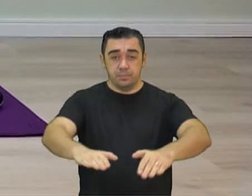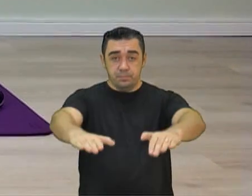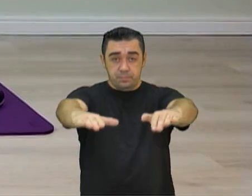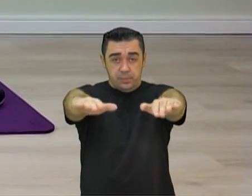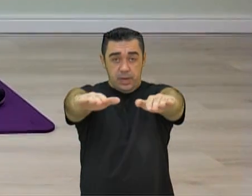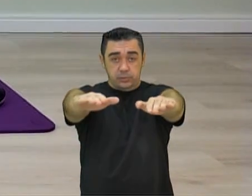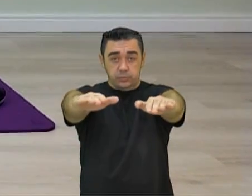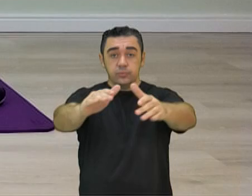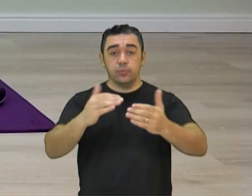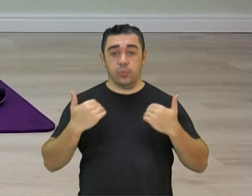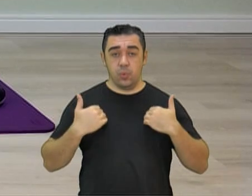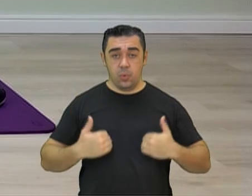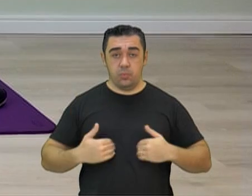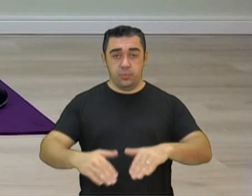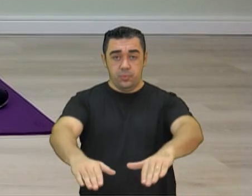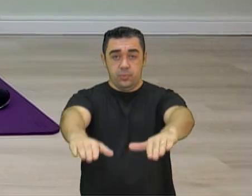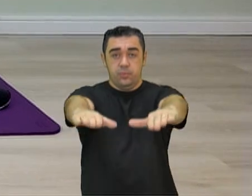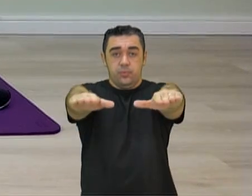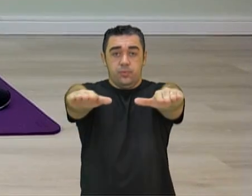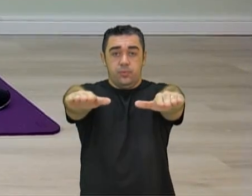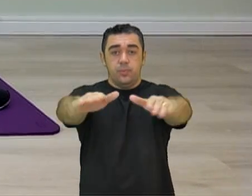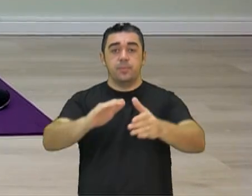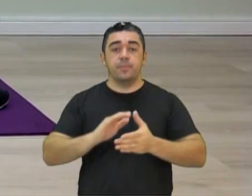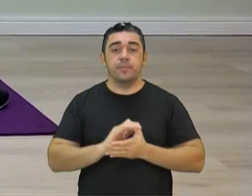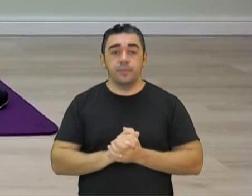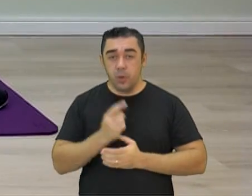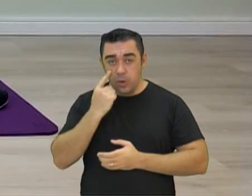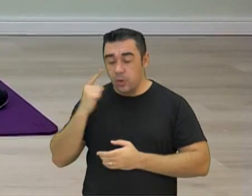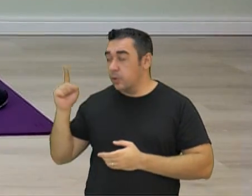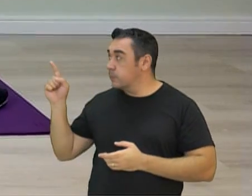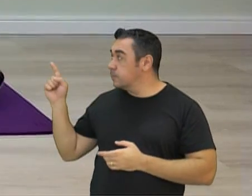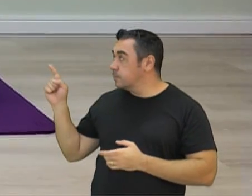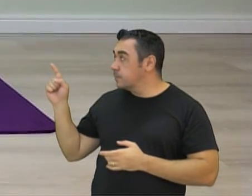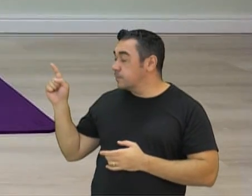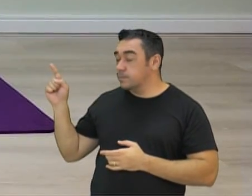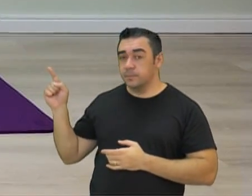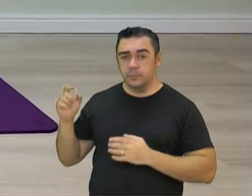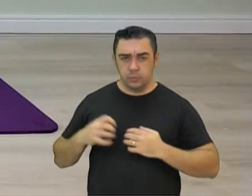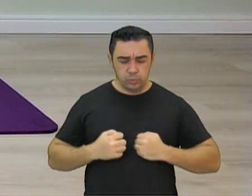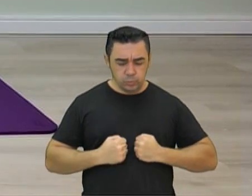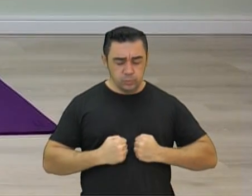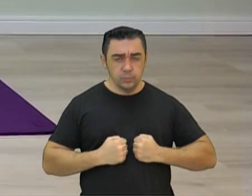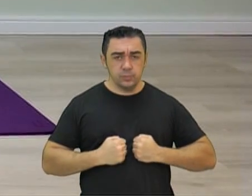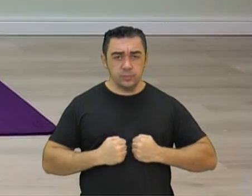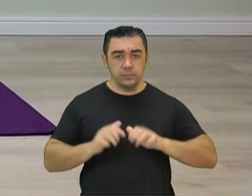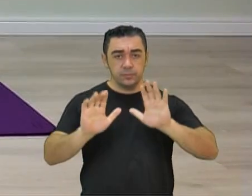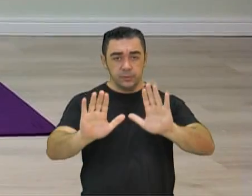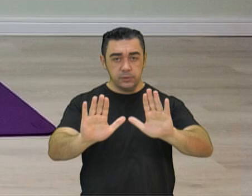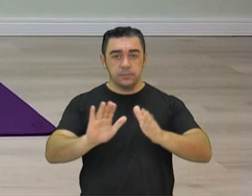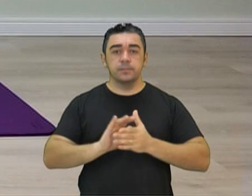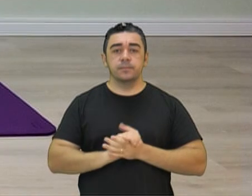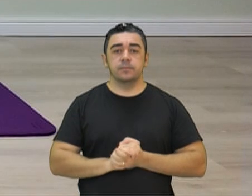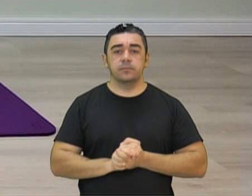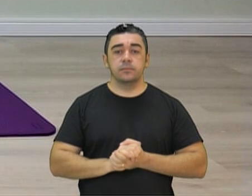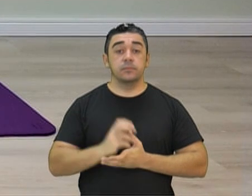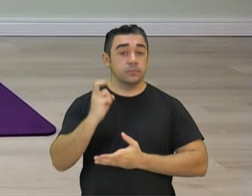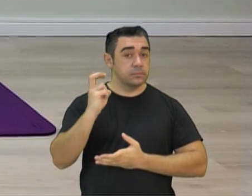ao longo, no prolongamento do seu ombro, contrai o abdômen e fica.